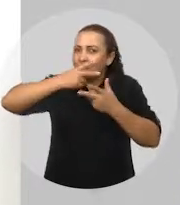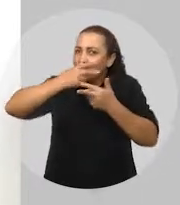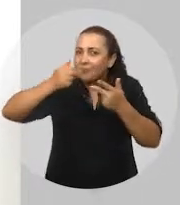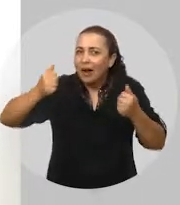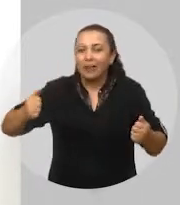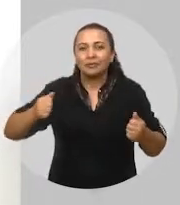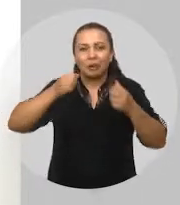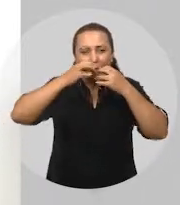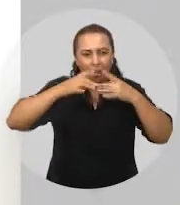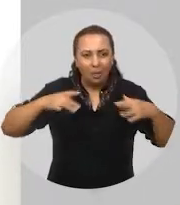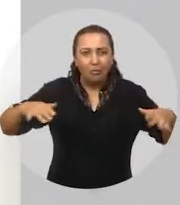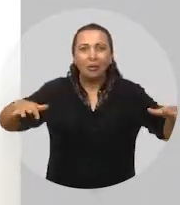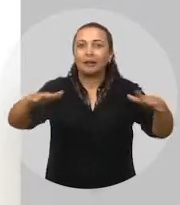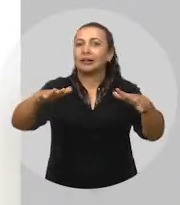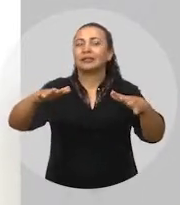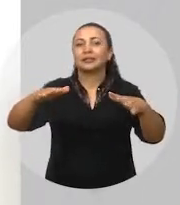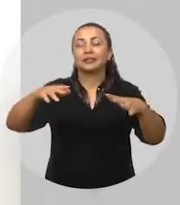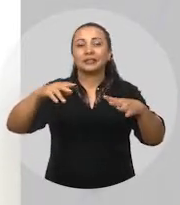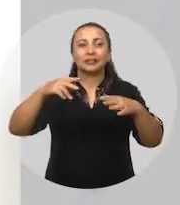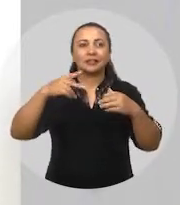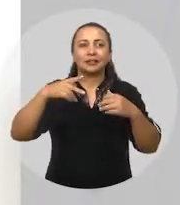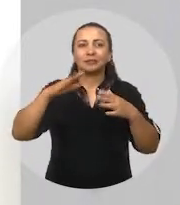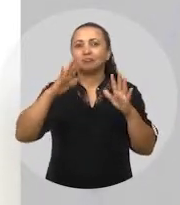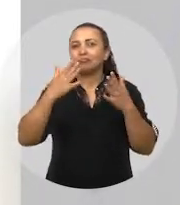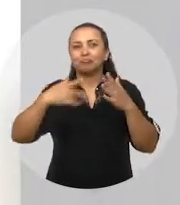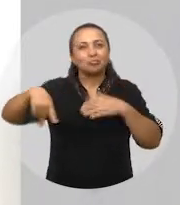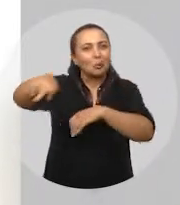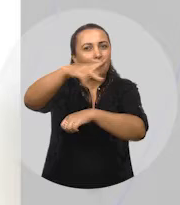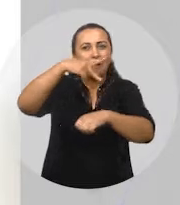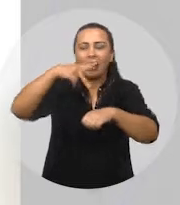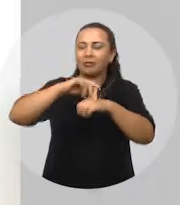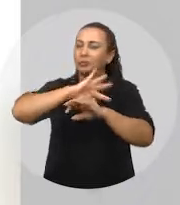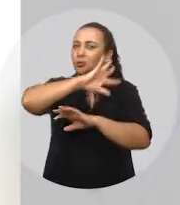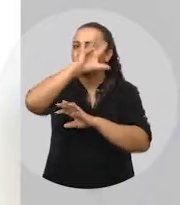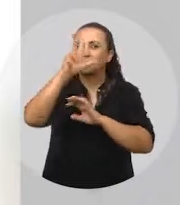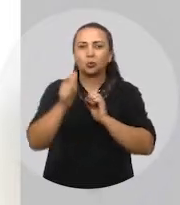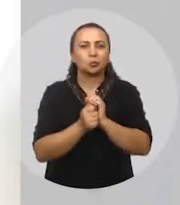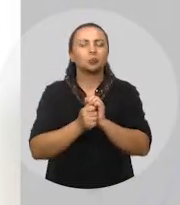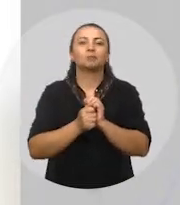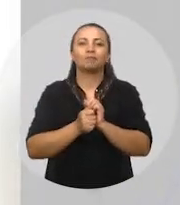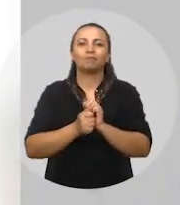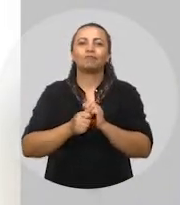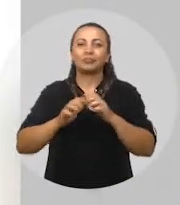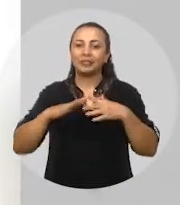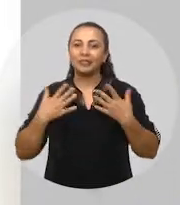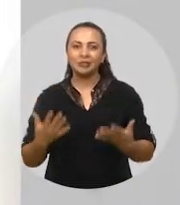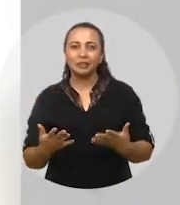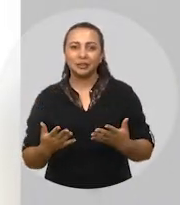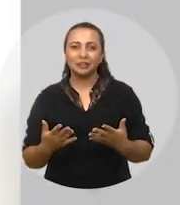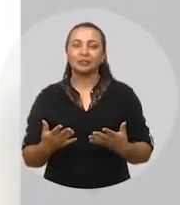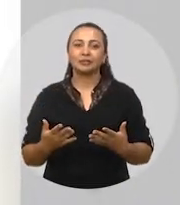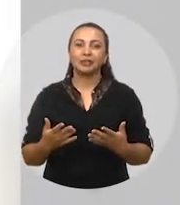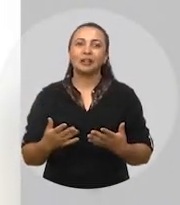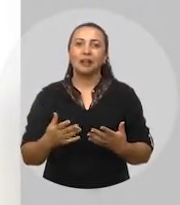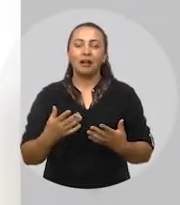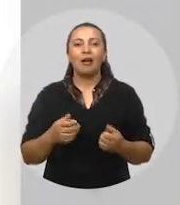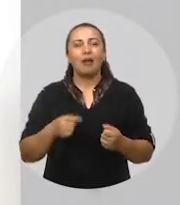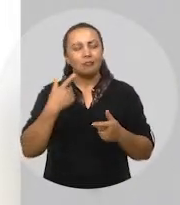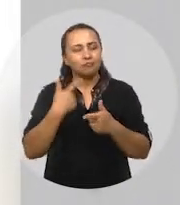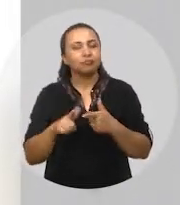cepas mutantes aí espalhadas, ou até a casa de centenas de cepas mutantes espalhadas, né? Então,